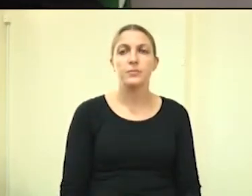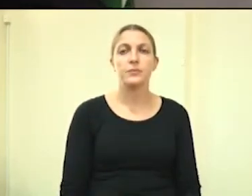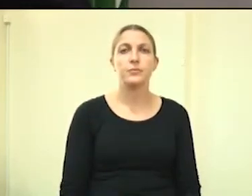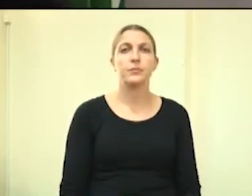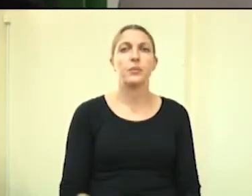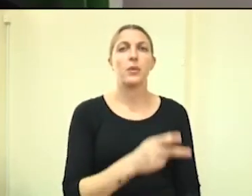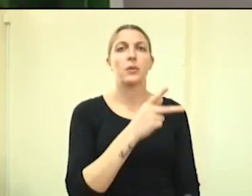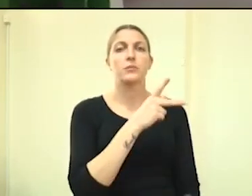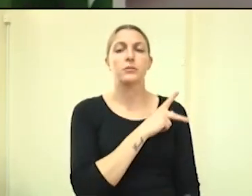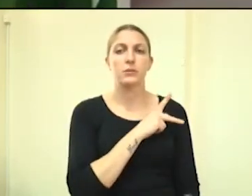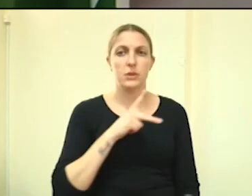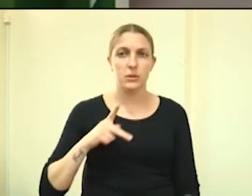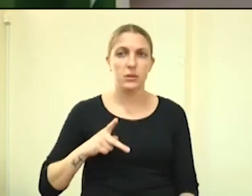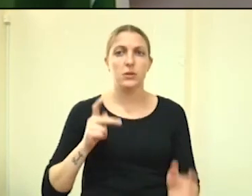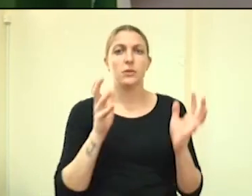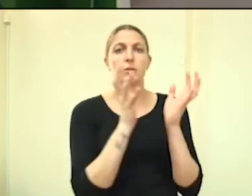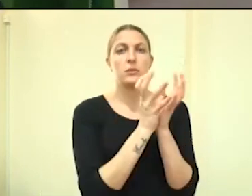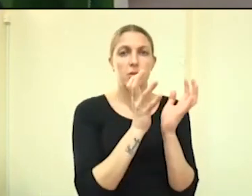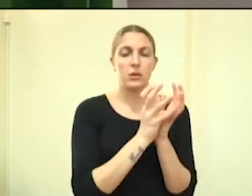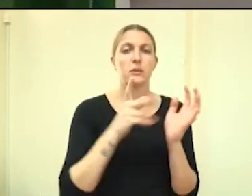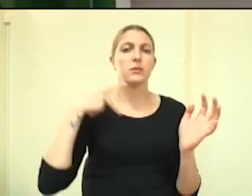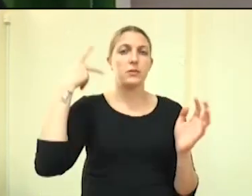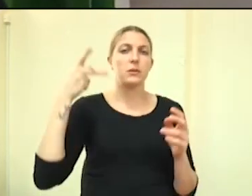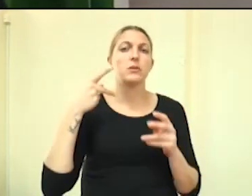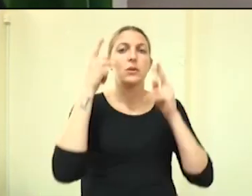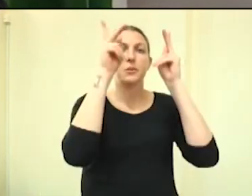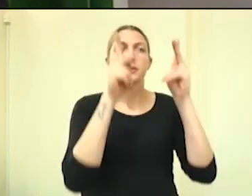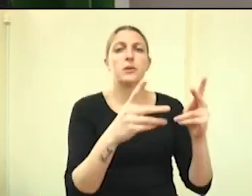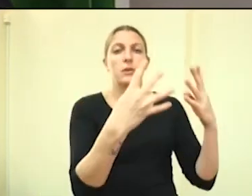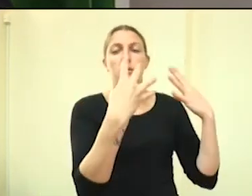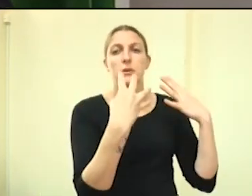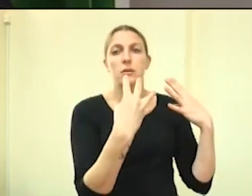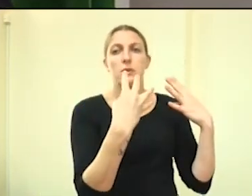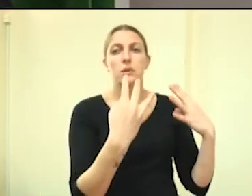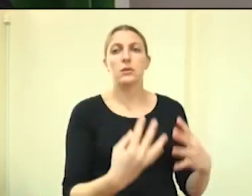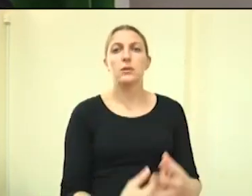Excelentíssimo senhor presidente, demais colegas vereadores, população que nos acompanha.